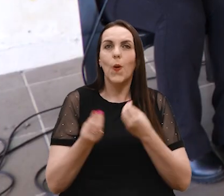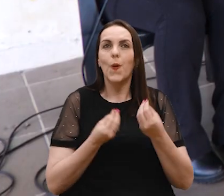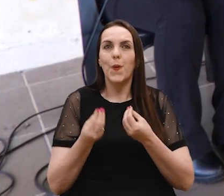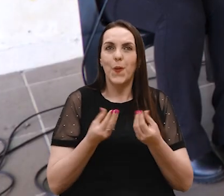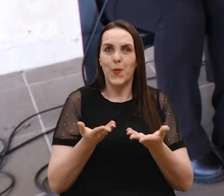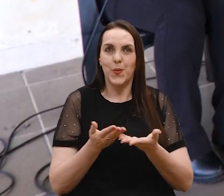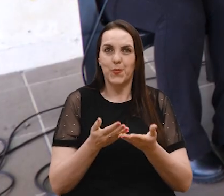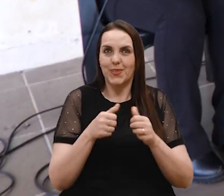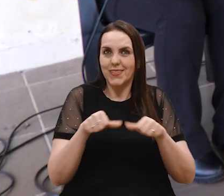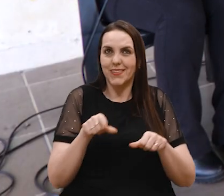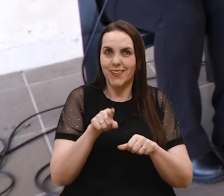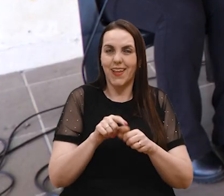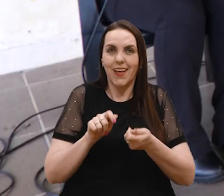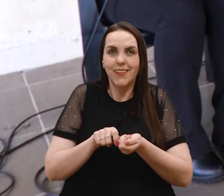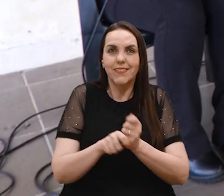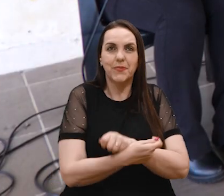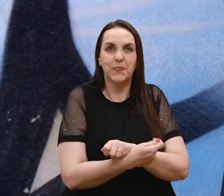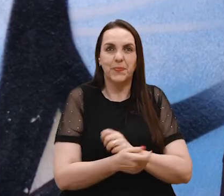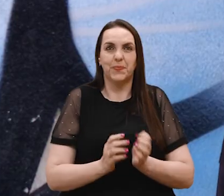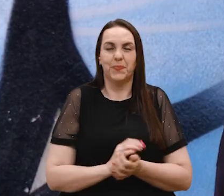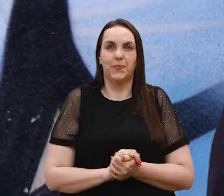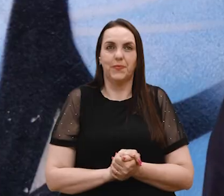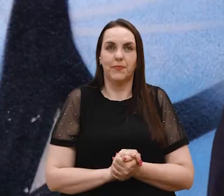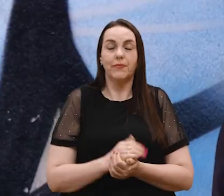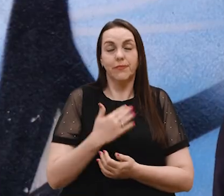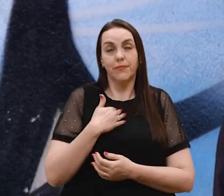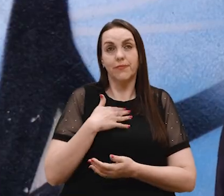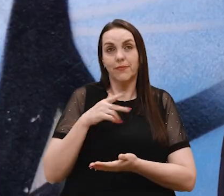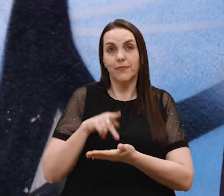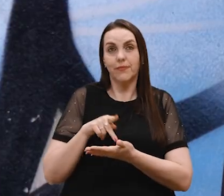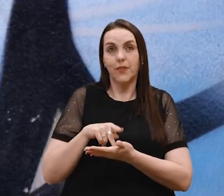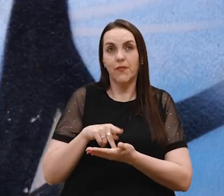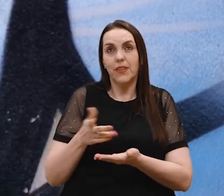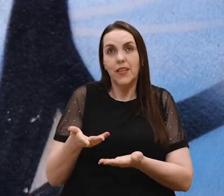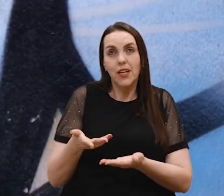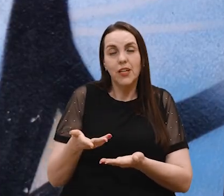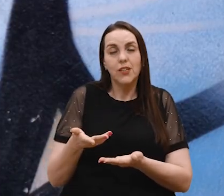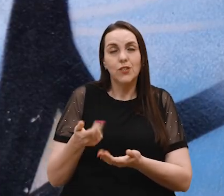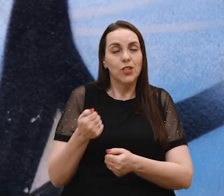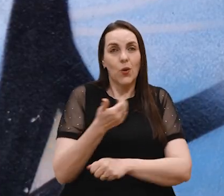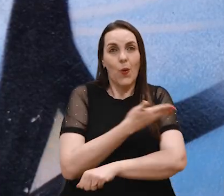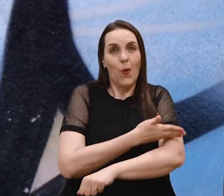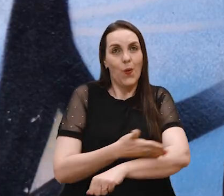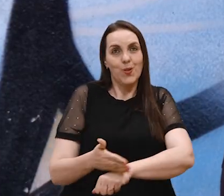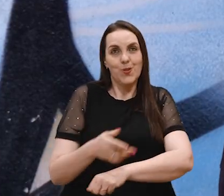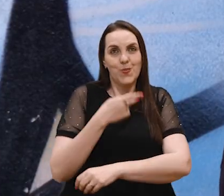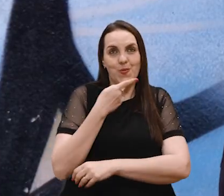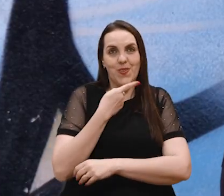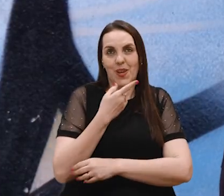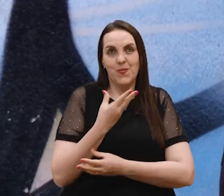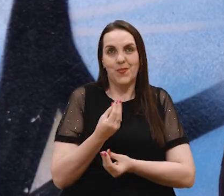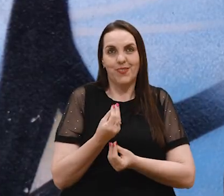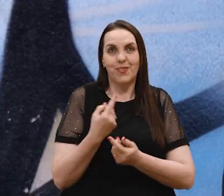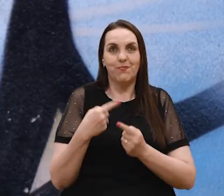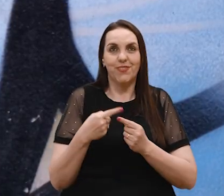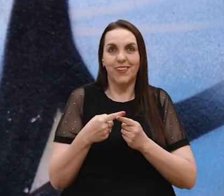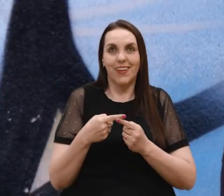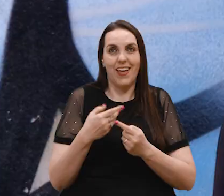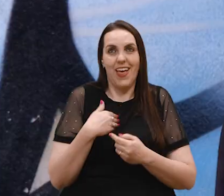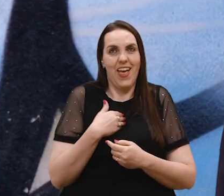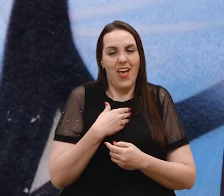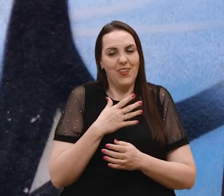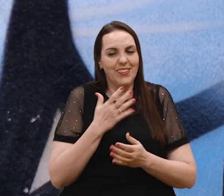Como é que foi? Como é que está sendo essa adaptação? Eu, na verdade, não costumo falar muito português, porque não